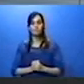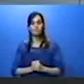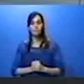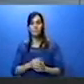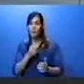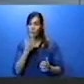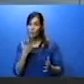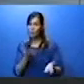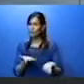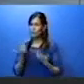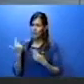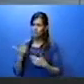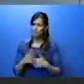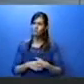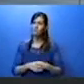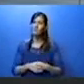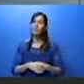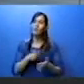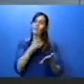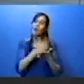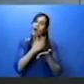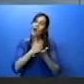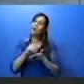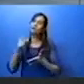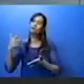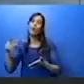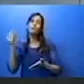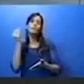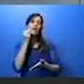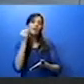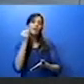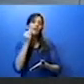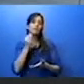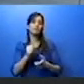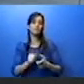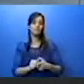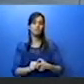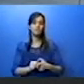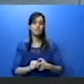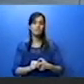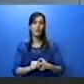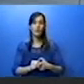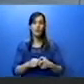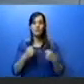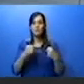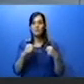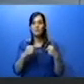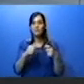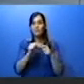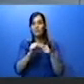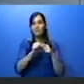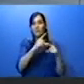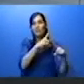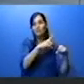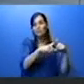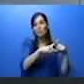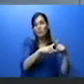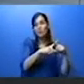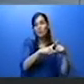Bom, vamos lá. Vamos por partes novamente. Eu tenho que fazer a multiplicação por 1 todas as